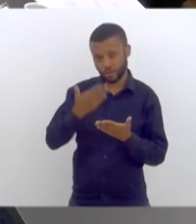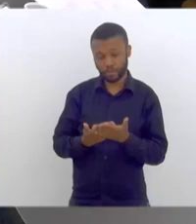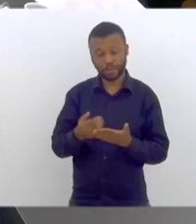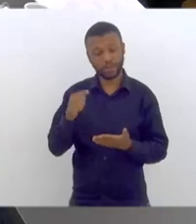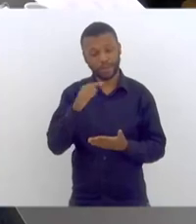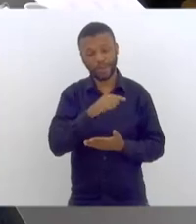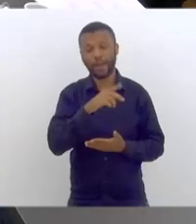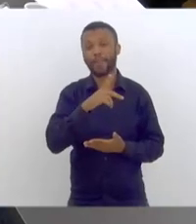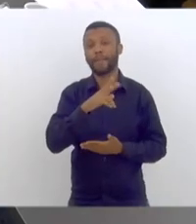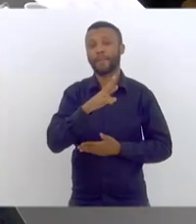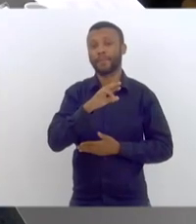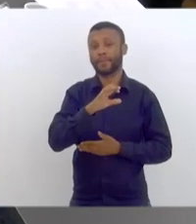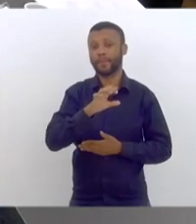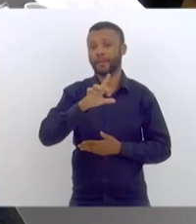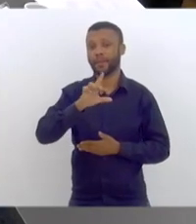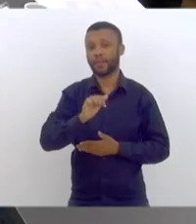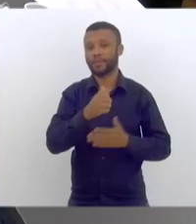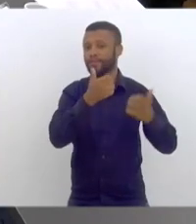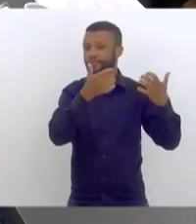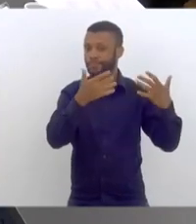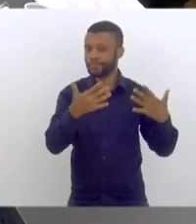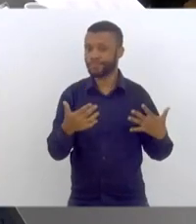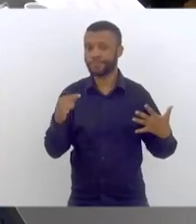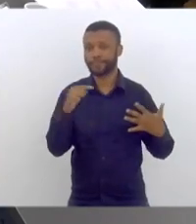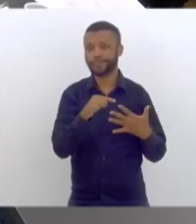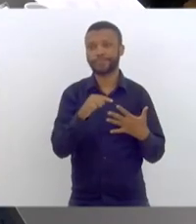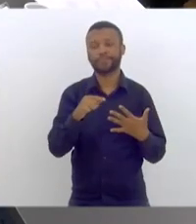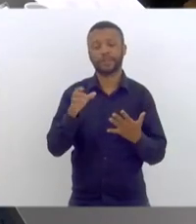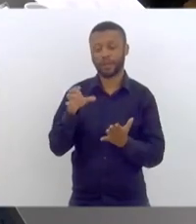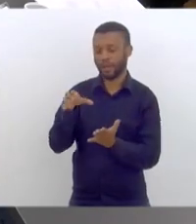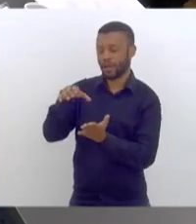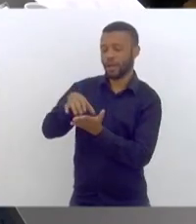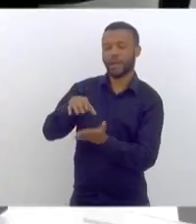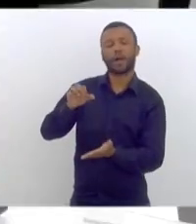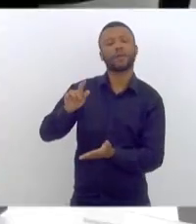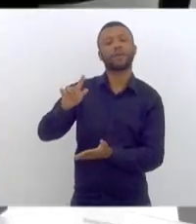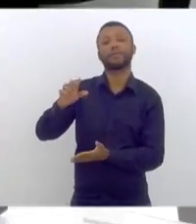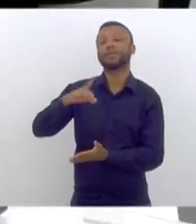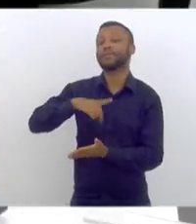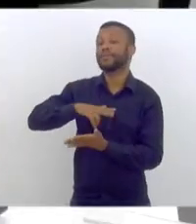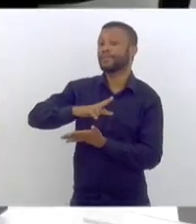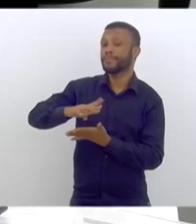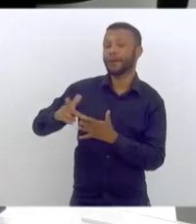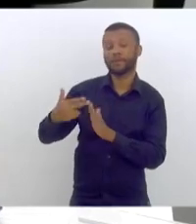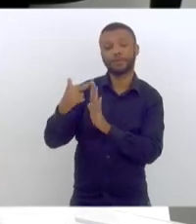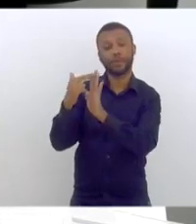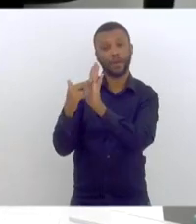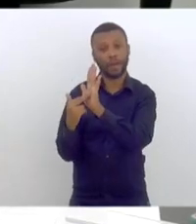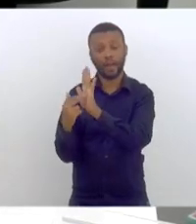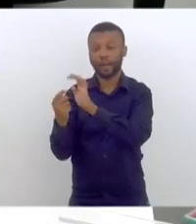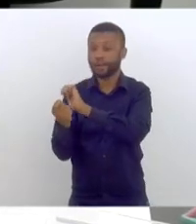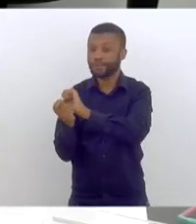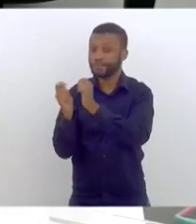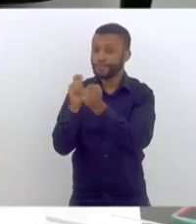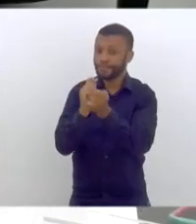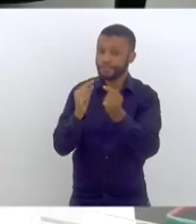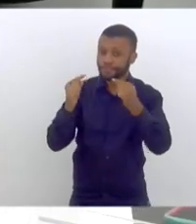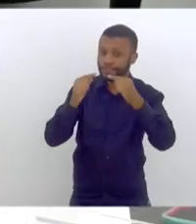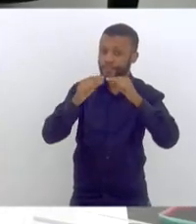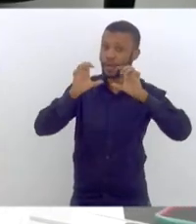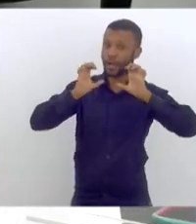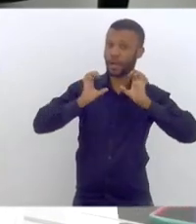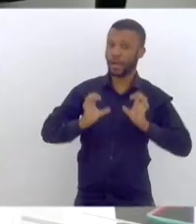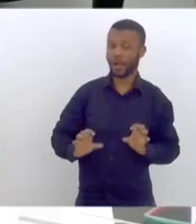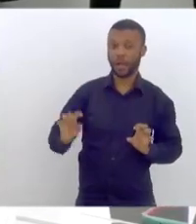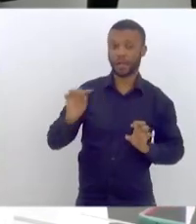bem colocou é de Rio ela tem uma série de requisitos técnicos e de compliance a serem observados até que uma operação